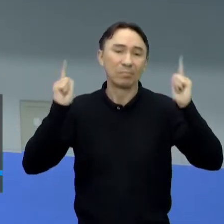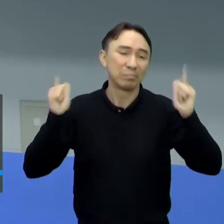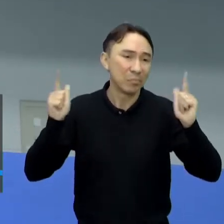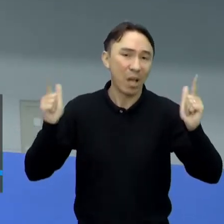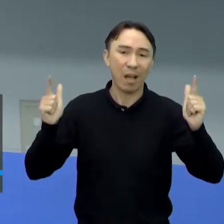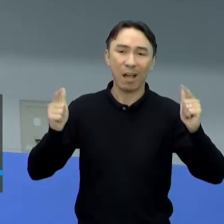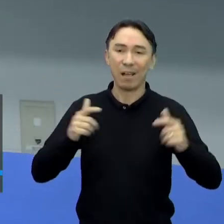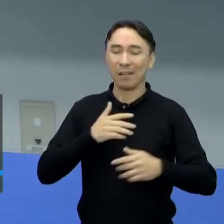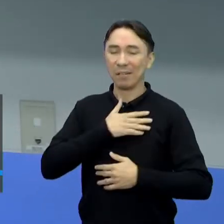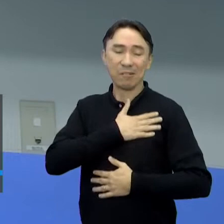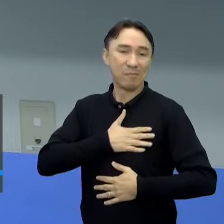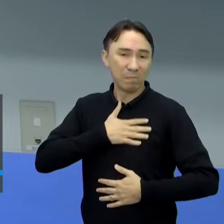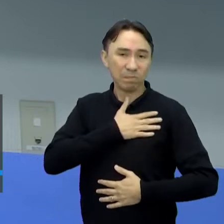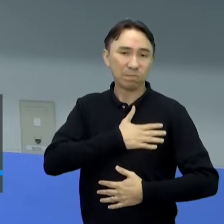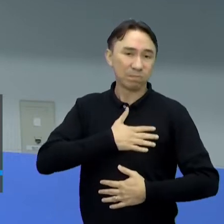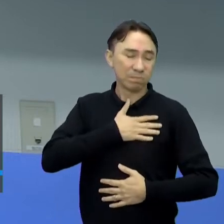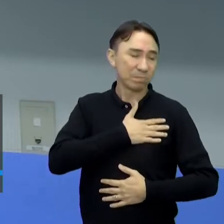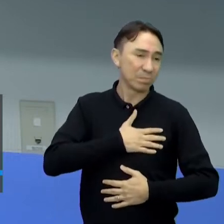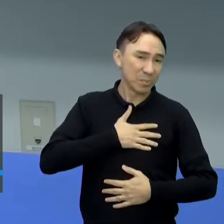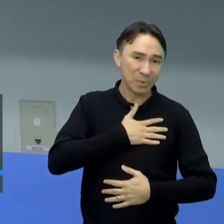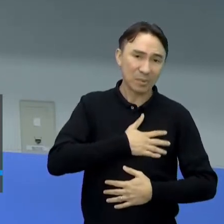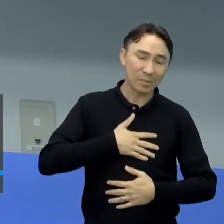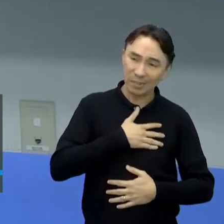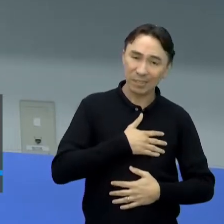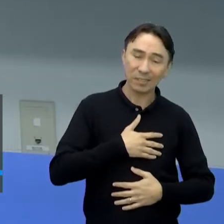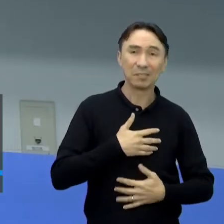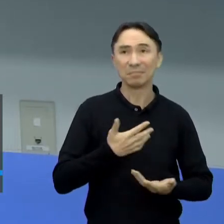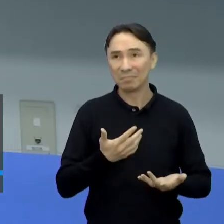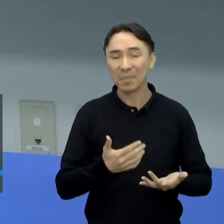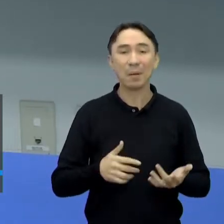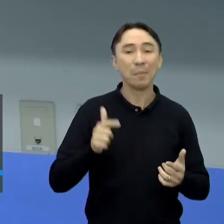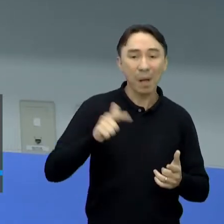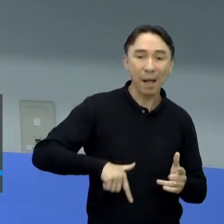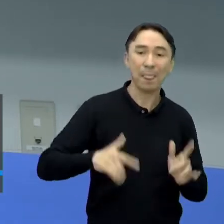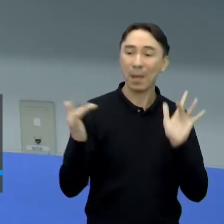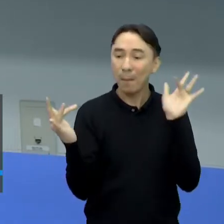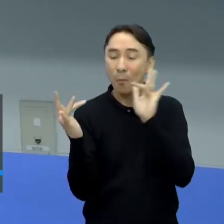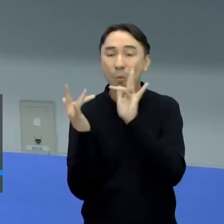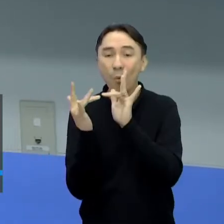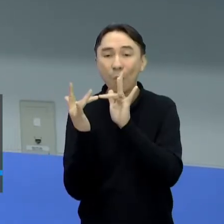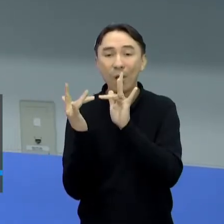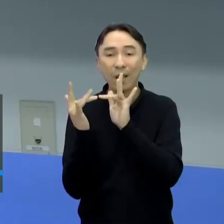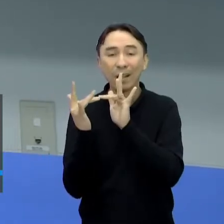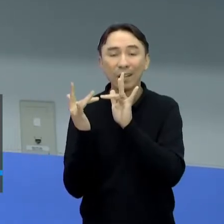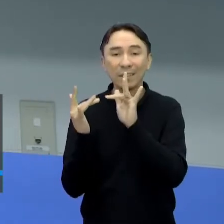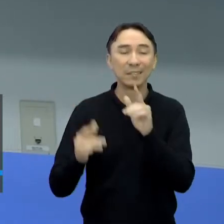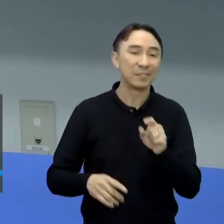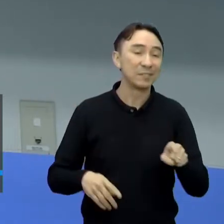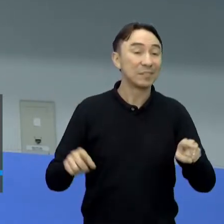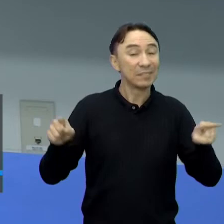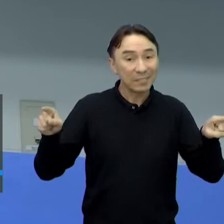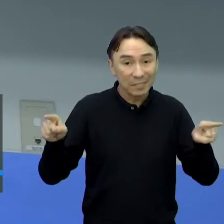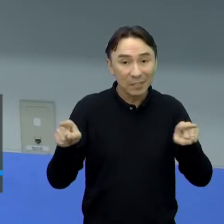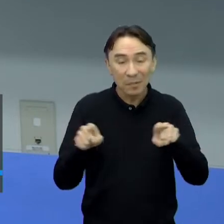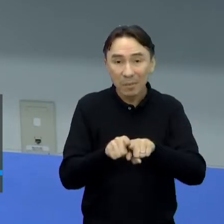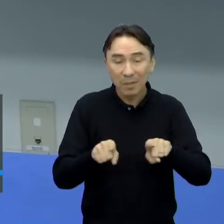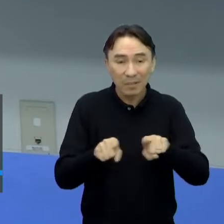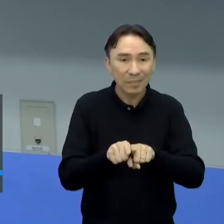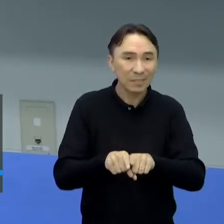do contato até a perspectiva de você